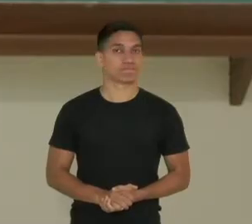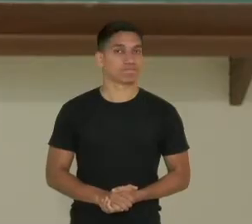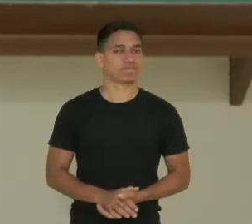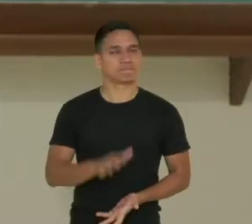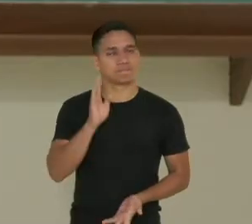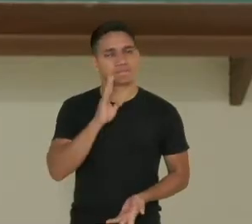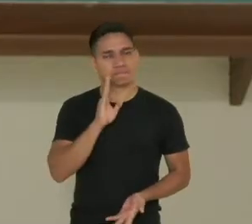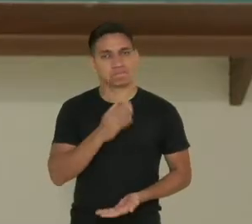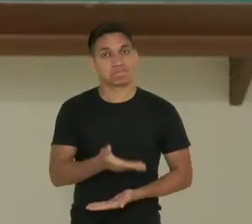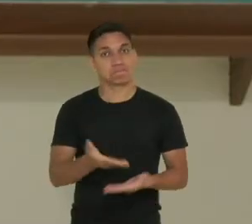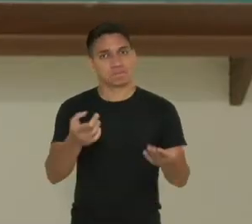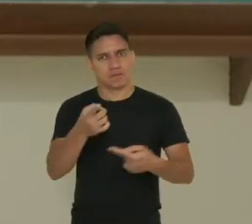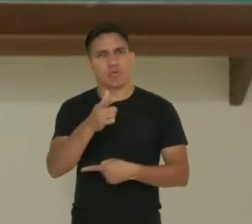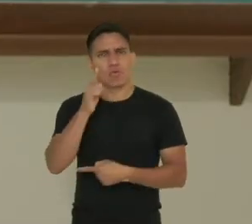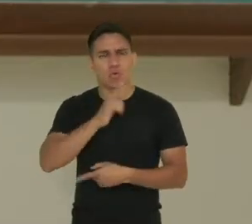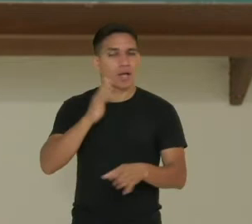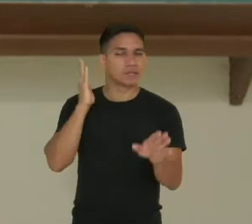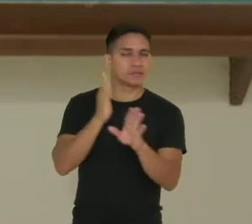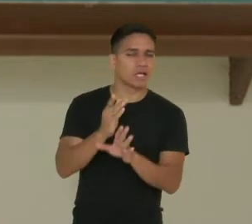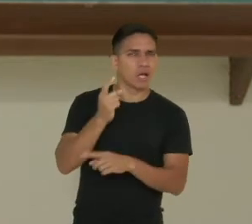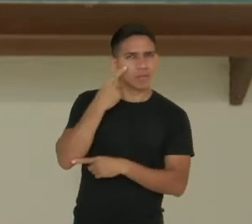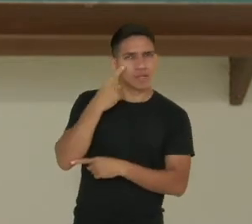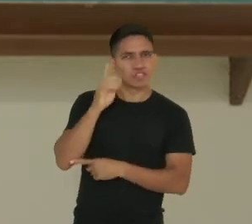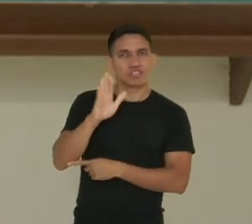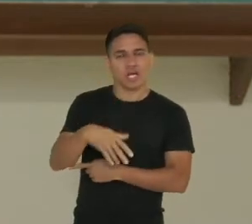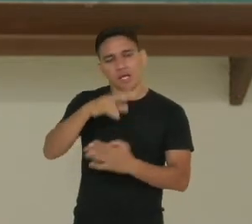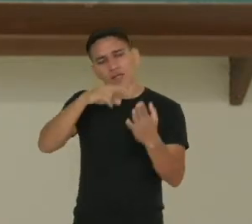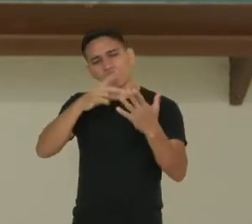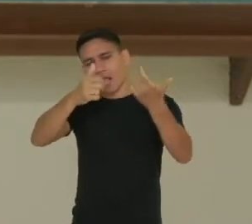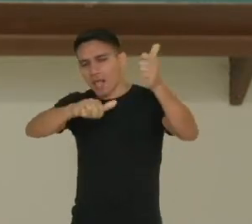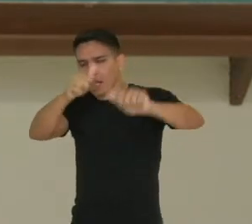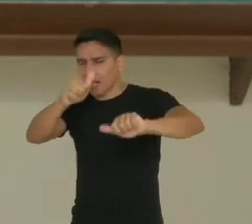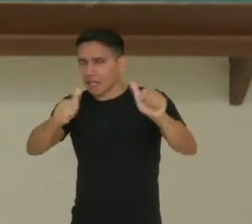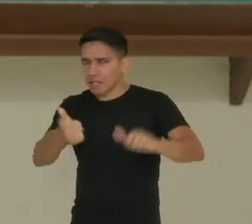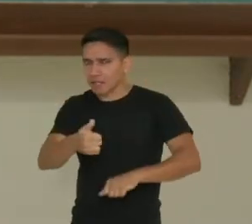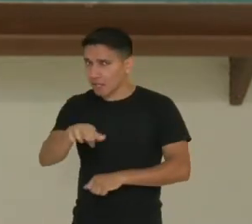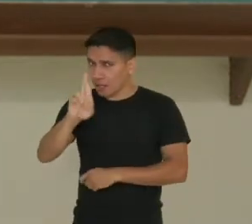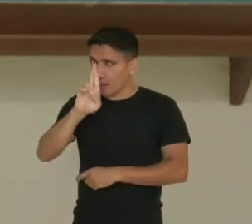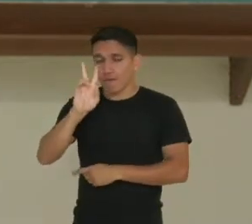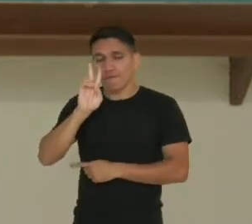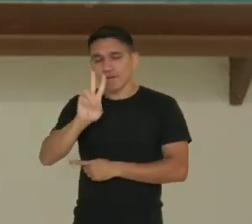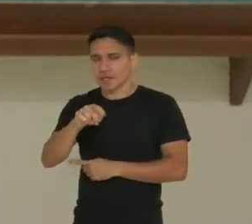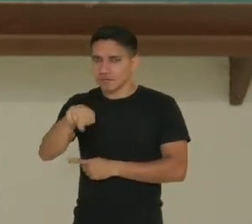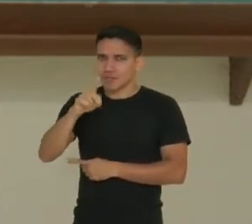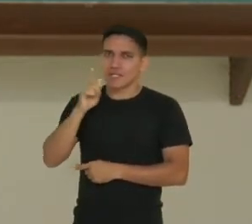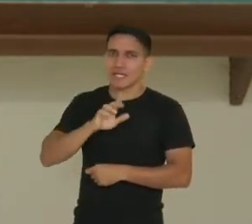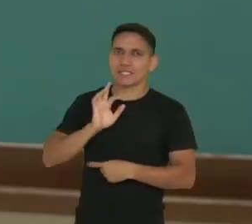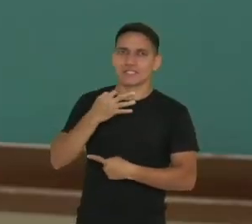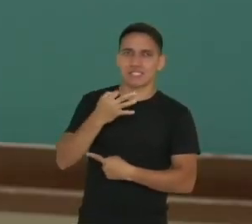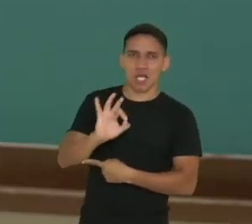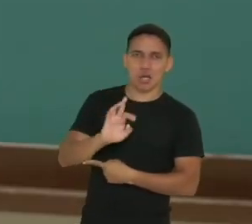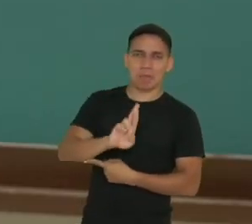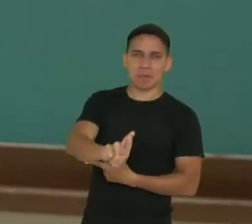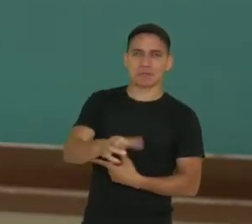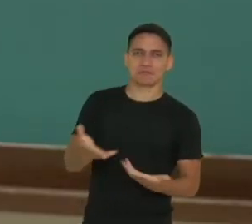Legal, e aí? Conseguiu descobrir? Analisou direitinho? Vamos ver se você acertou aí a sua resposta. Olha lá, então qual